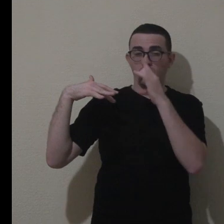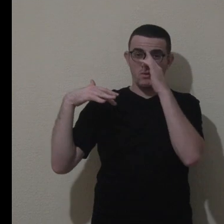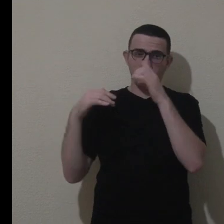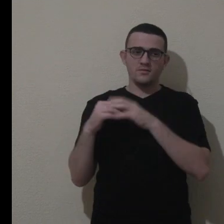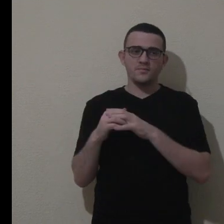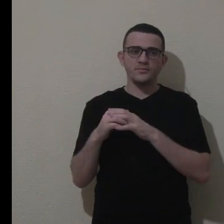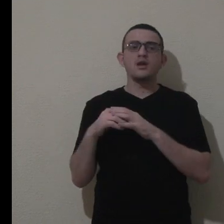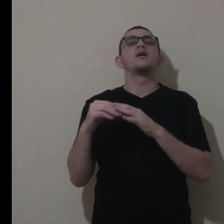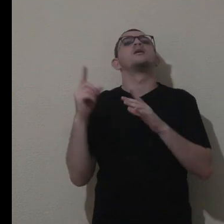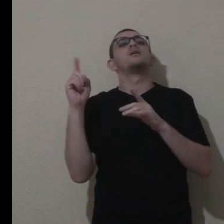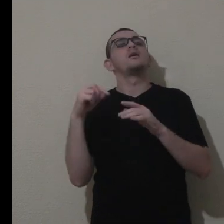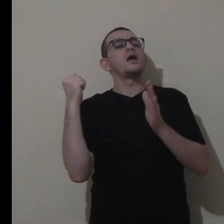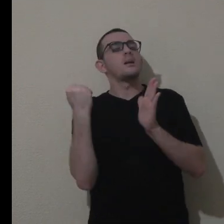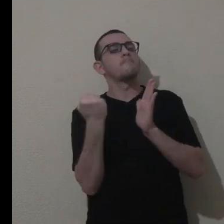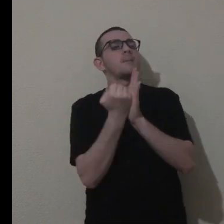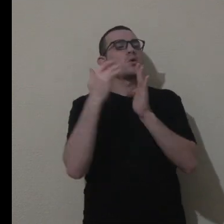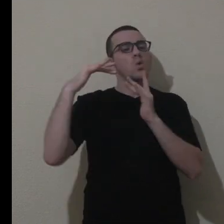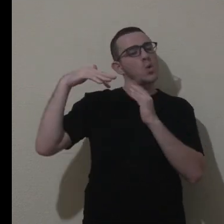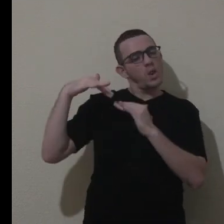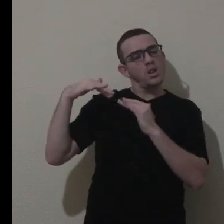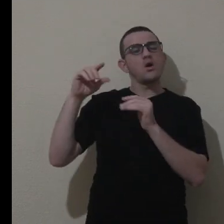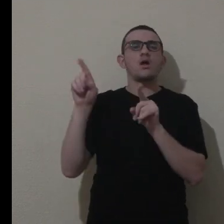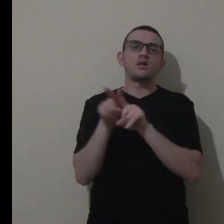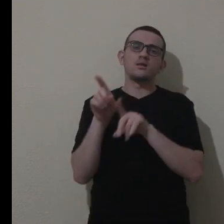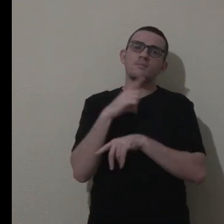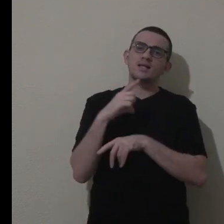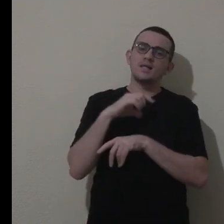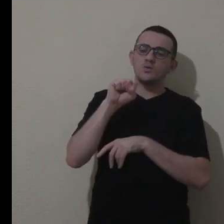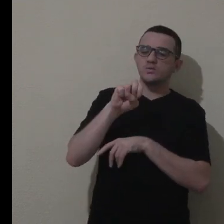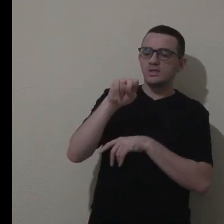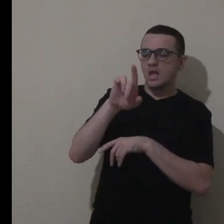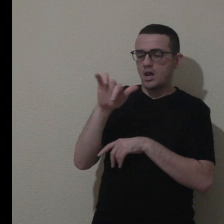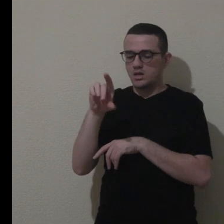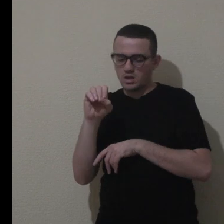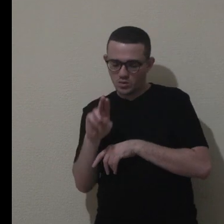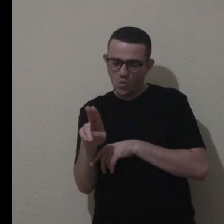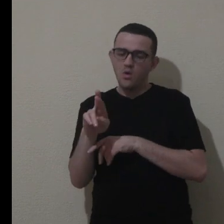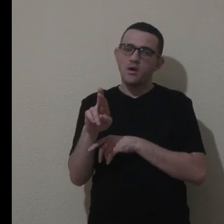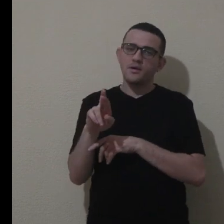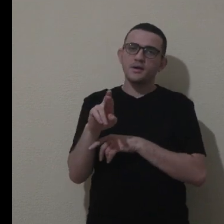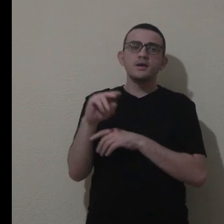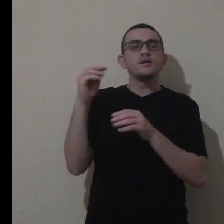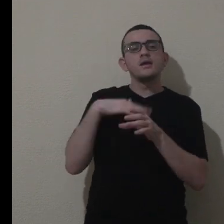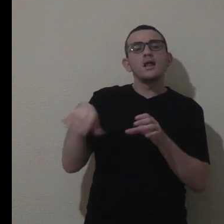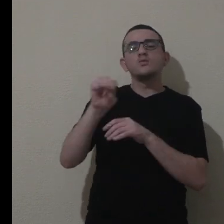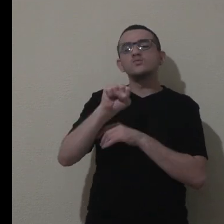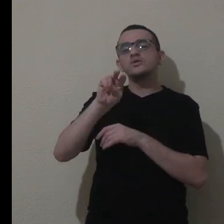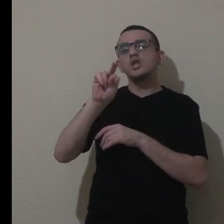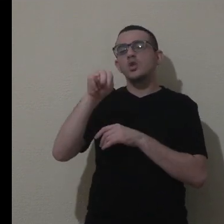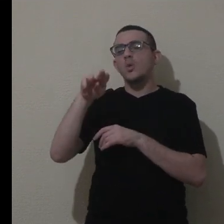neurônio. E esse anticorpo, uma vez marcando o neurônio, ele tem também um sinalizador, né? E ela passou